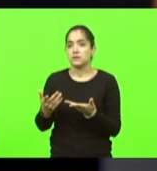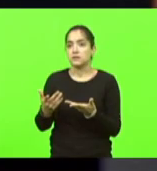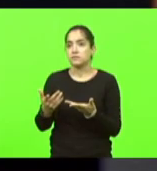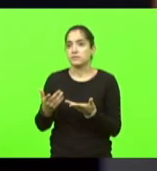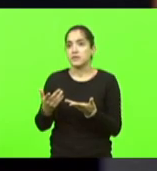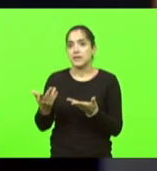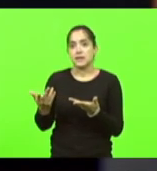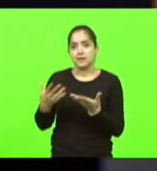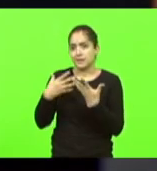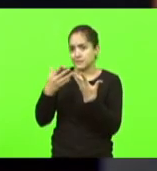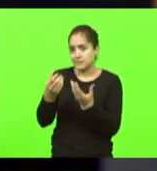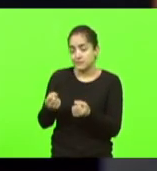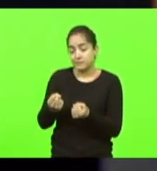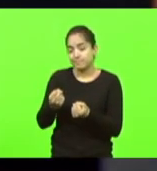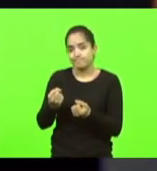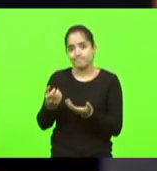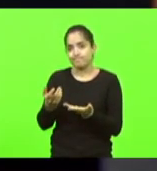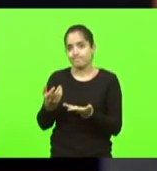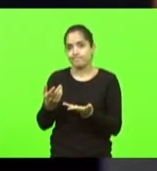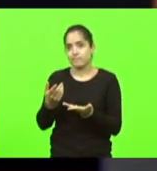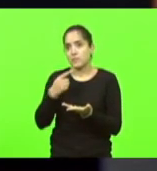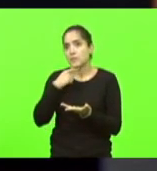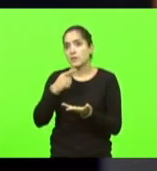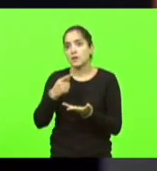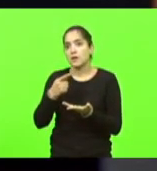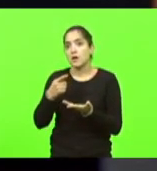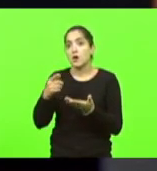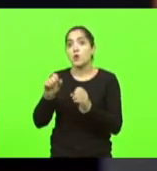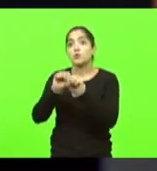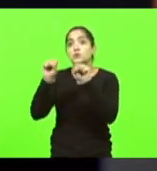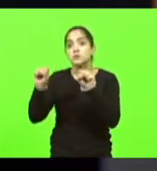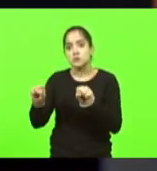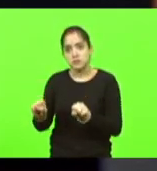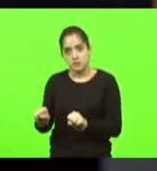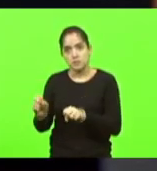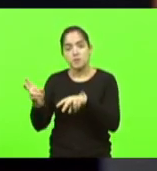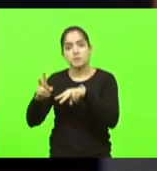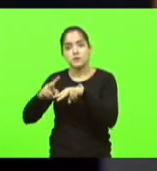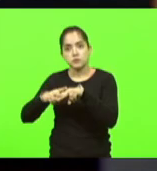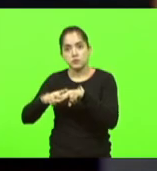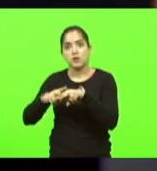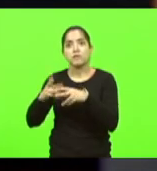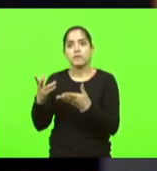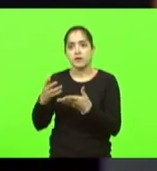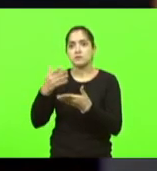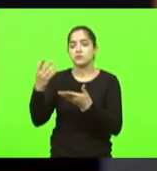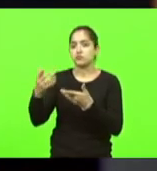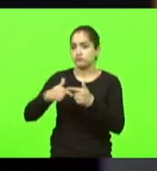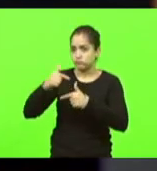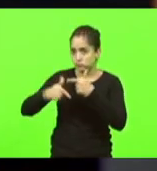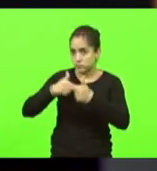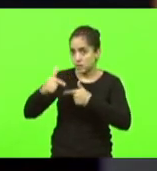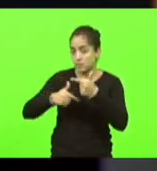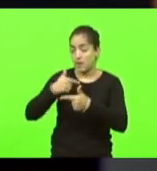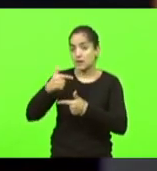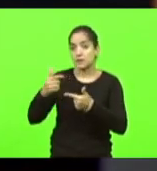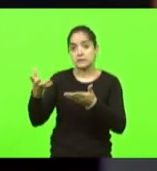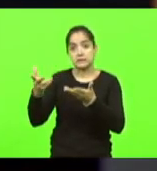negócio inaceitável o sistema prisional faz o trabalho extraordinária merece merece